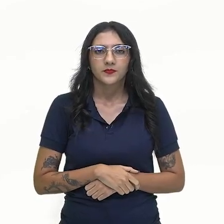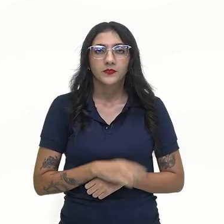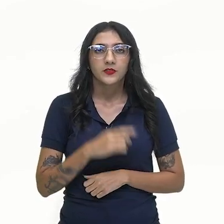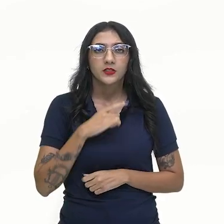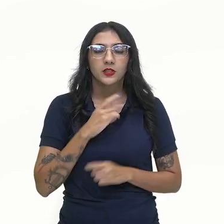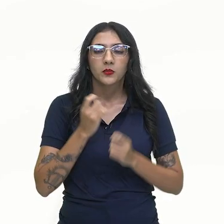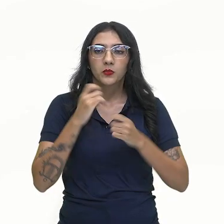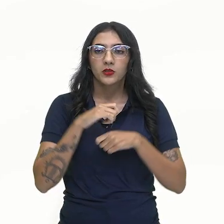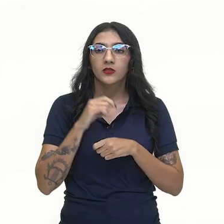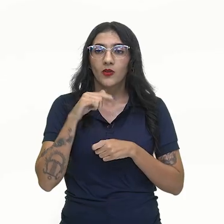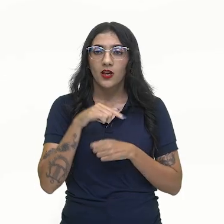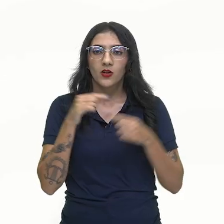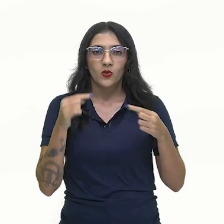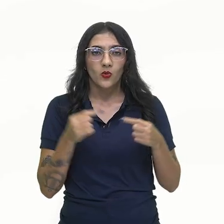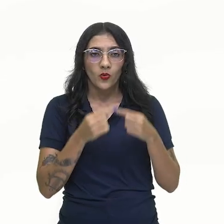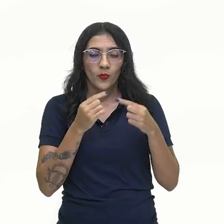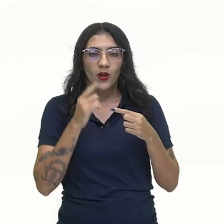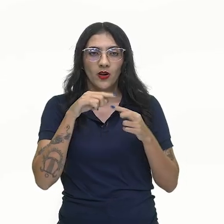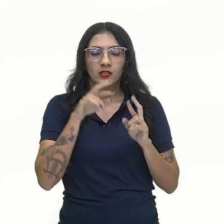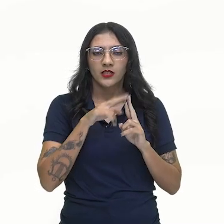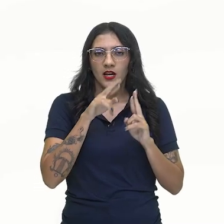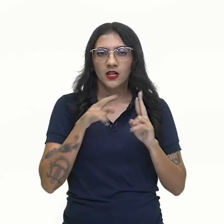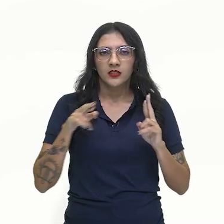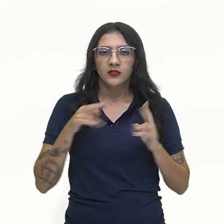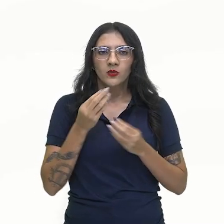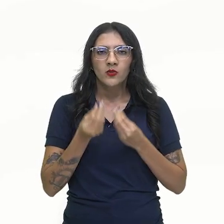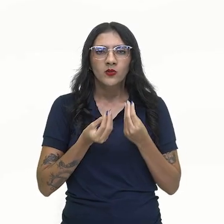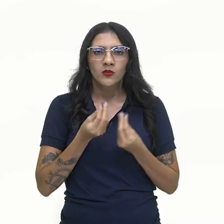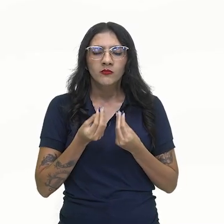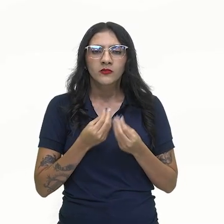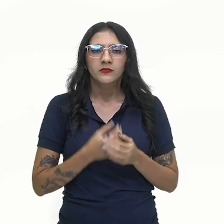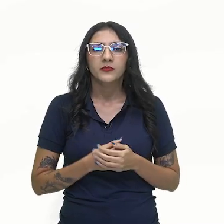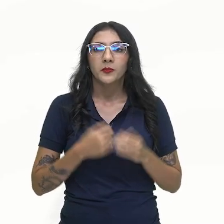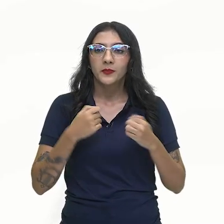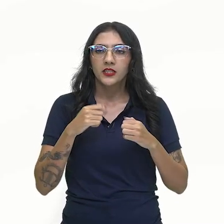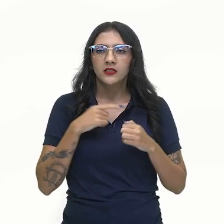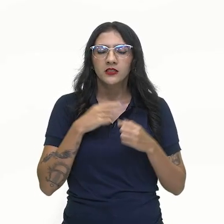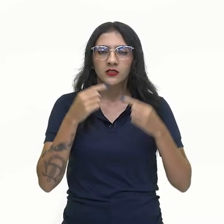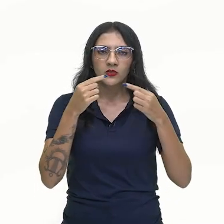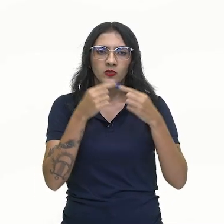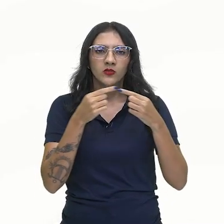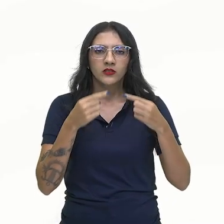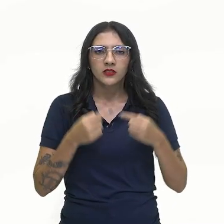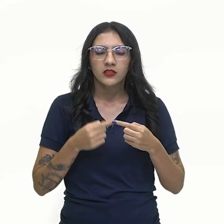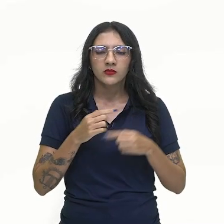uma reação de síntese, é necessário eu ter